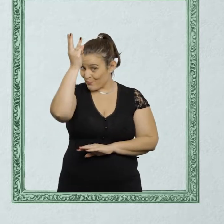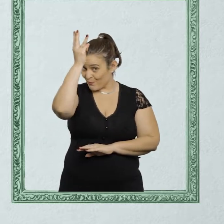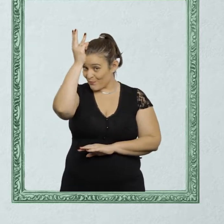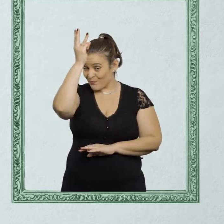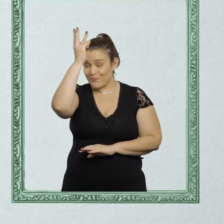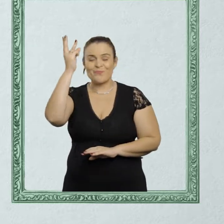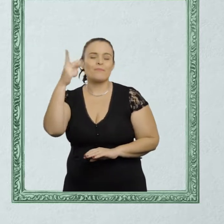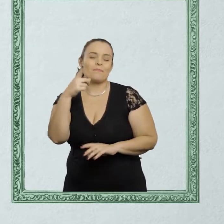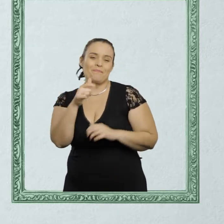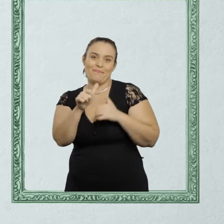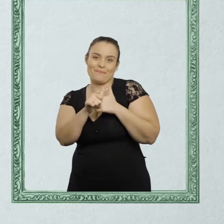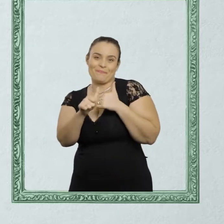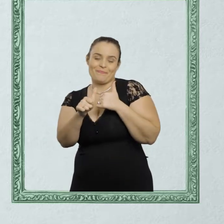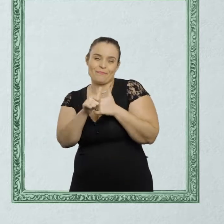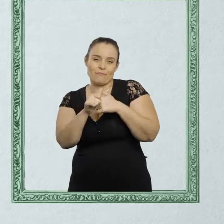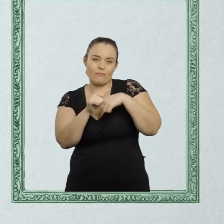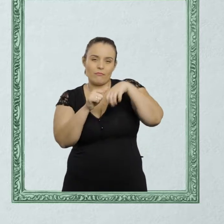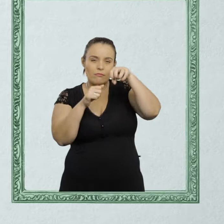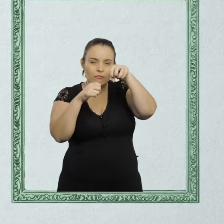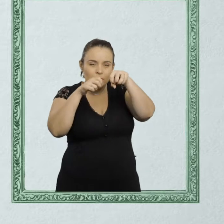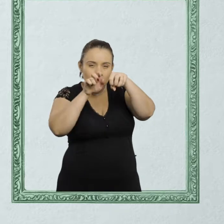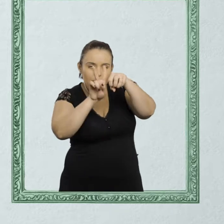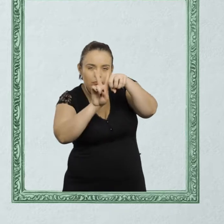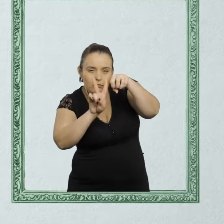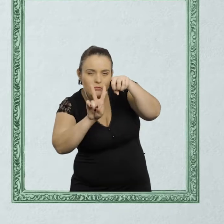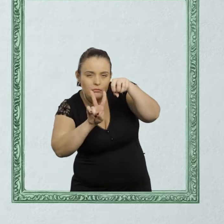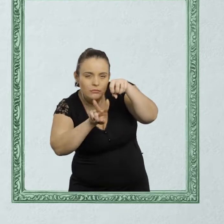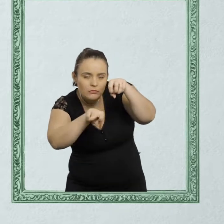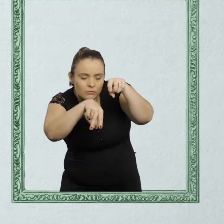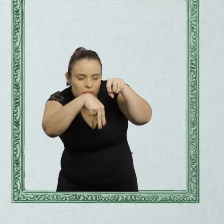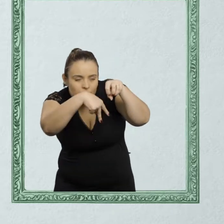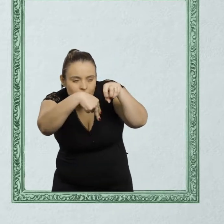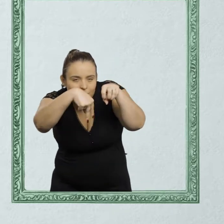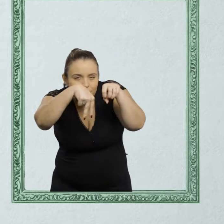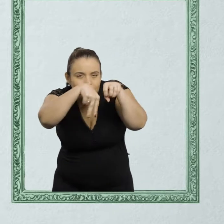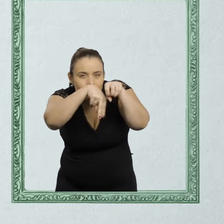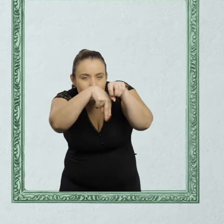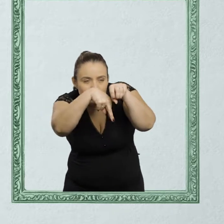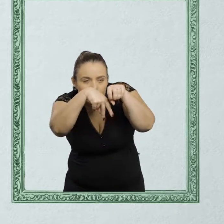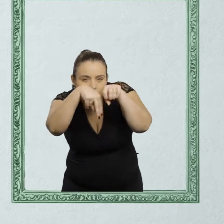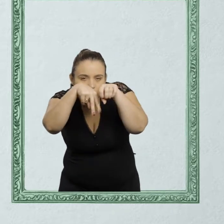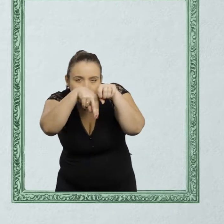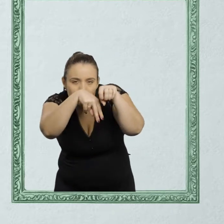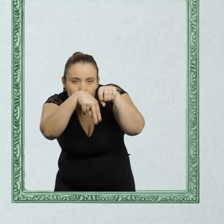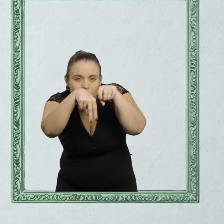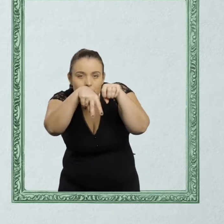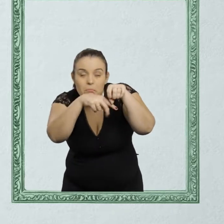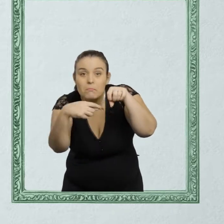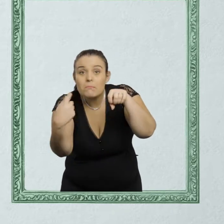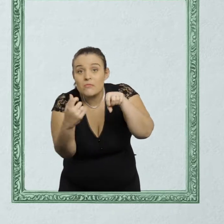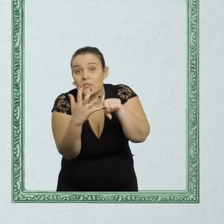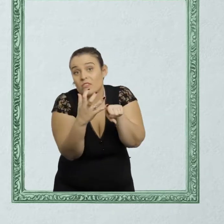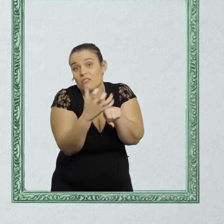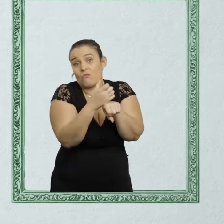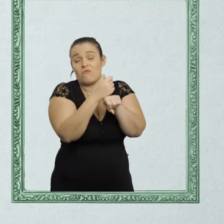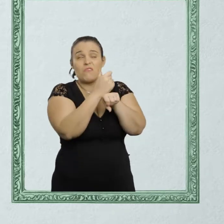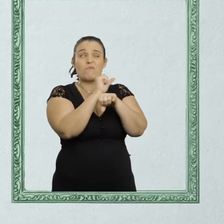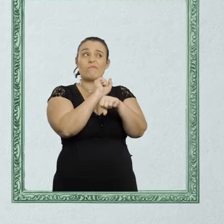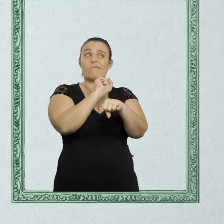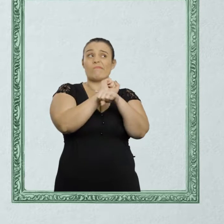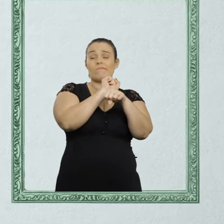estavam perto da princesa Tigrinha. Eles estavam mergulhados na água. Eles precisavam salvar a princesa.